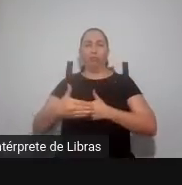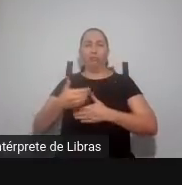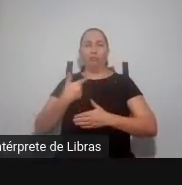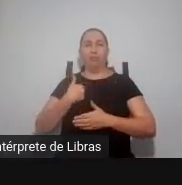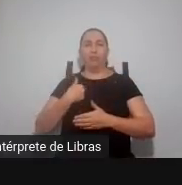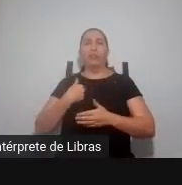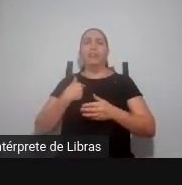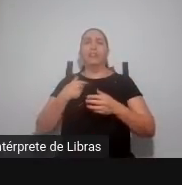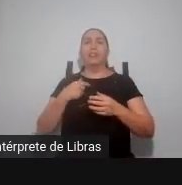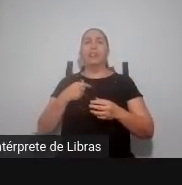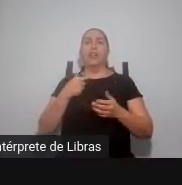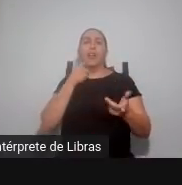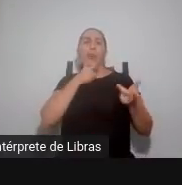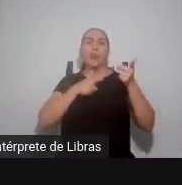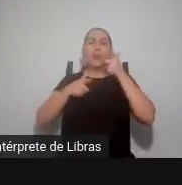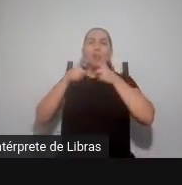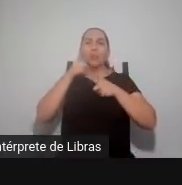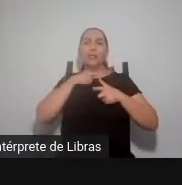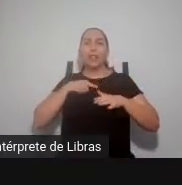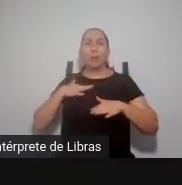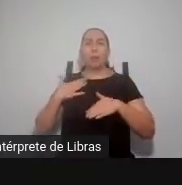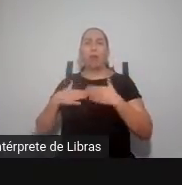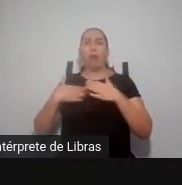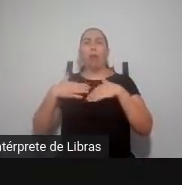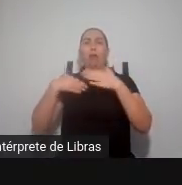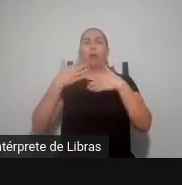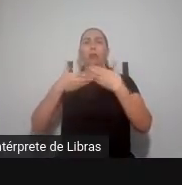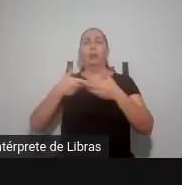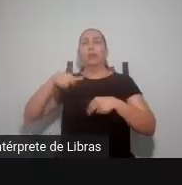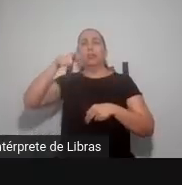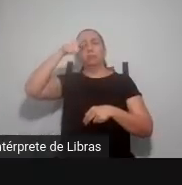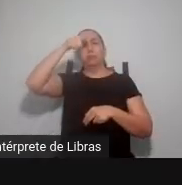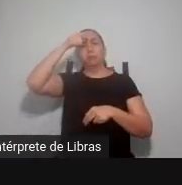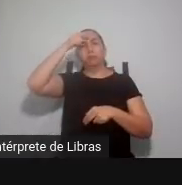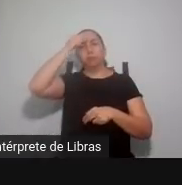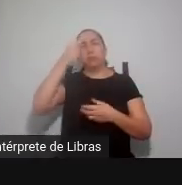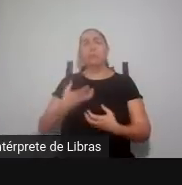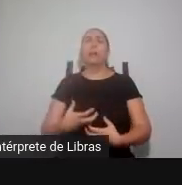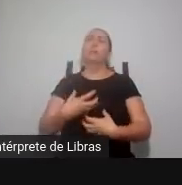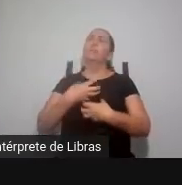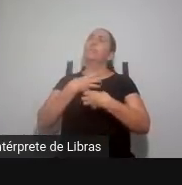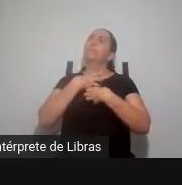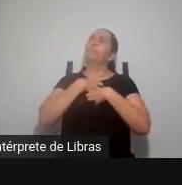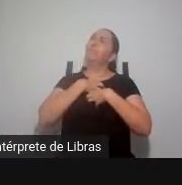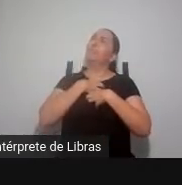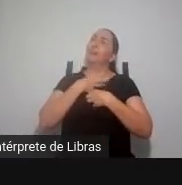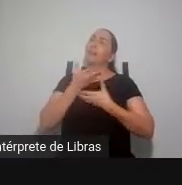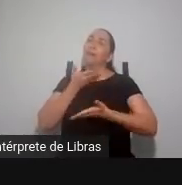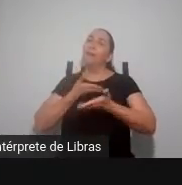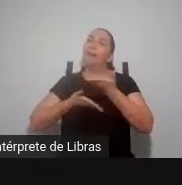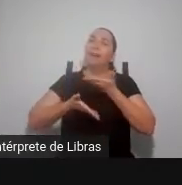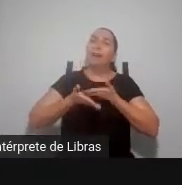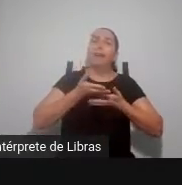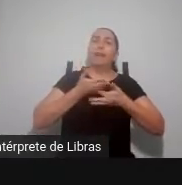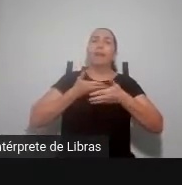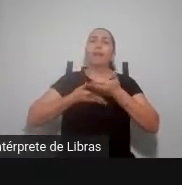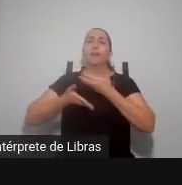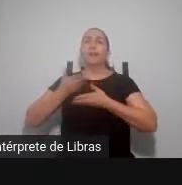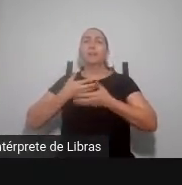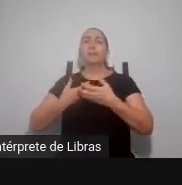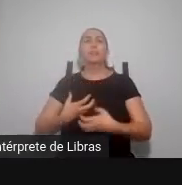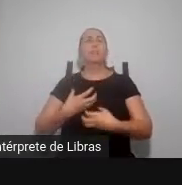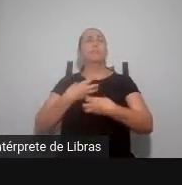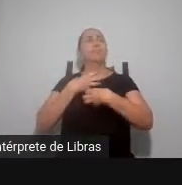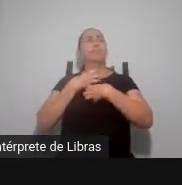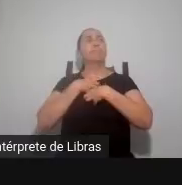maneira e criar chances para simbolização, para lidar com sentimentos, para poder lidar com isso à maneira dela, e